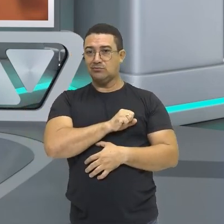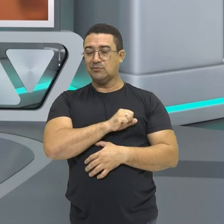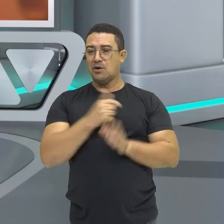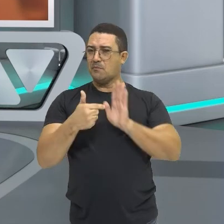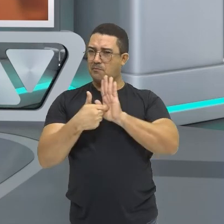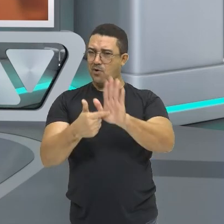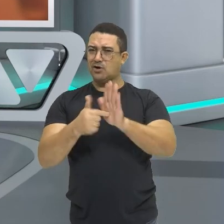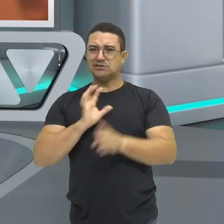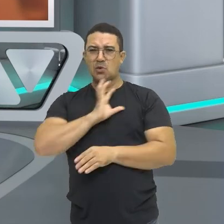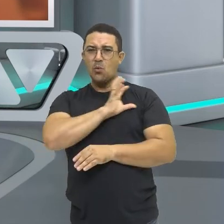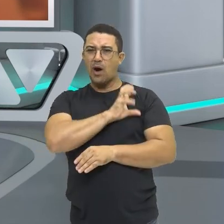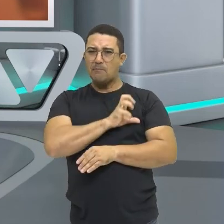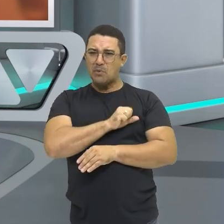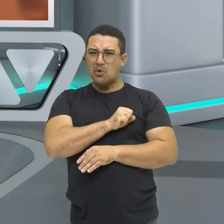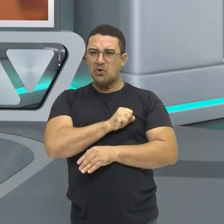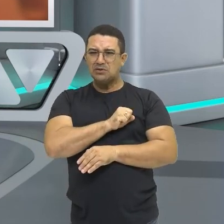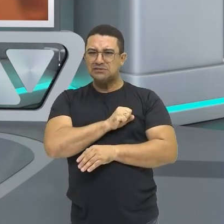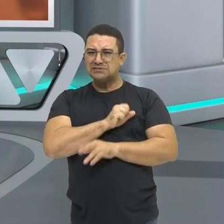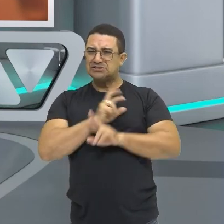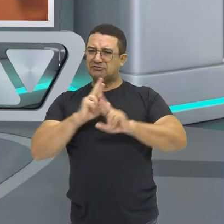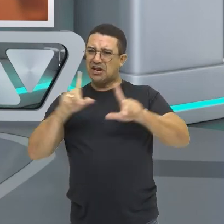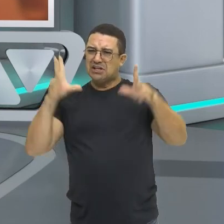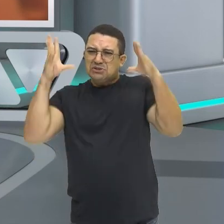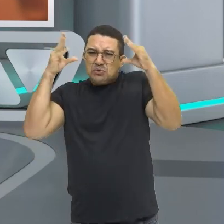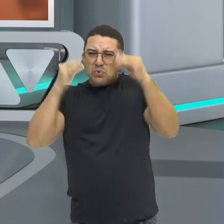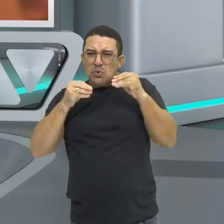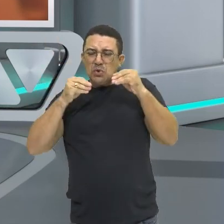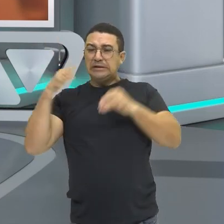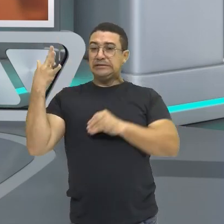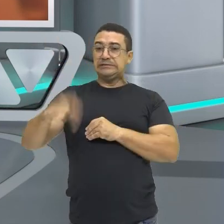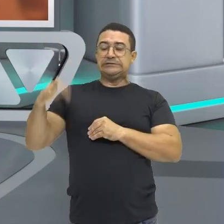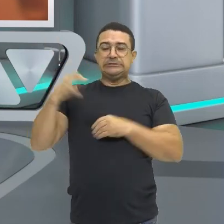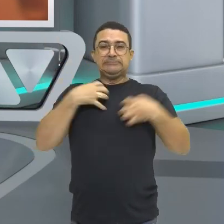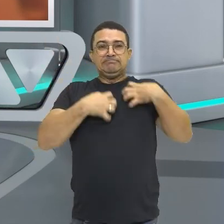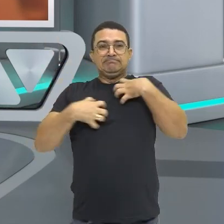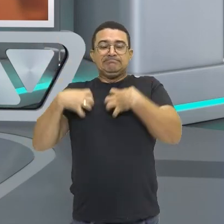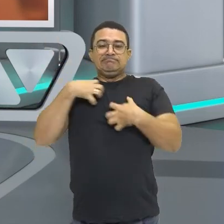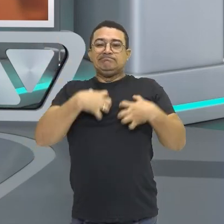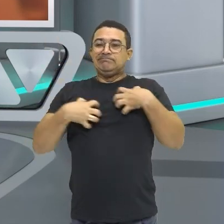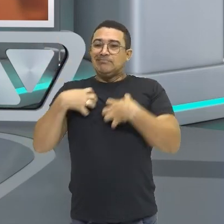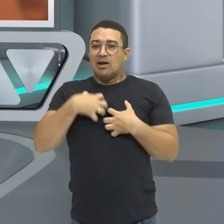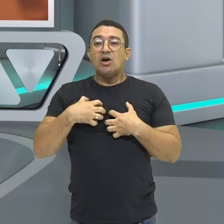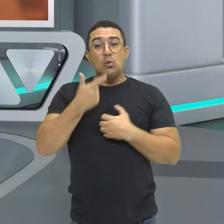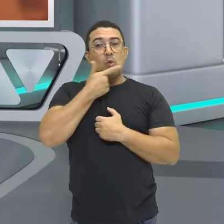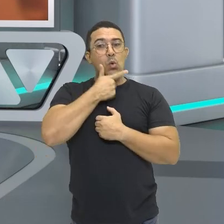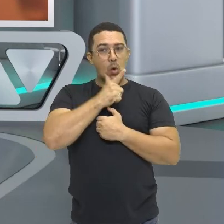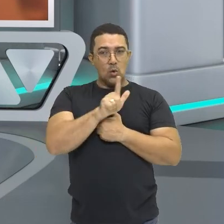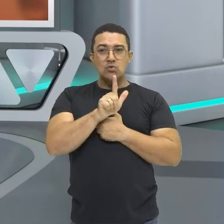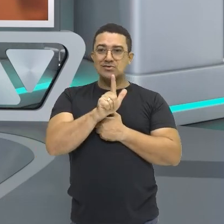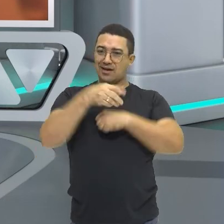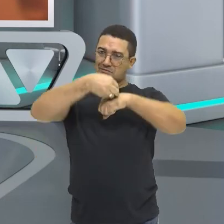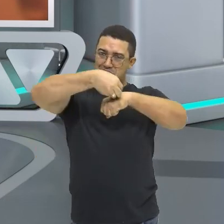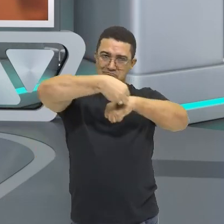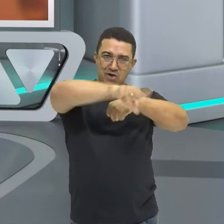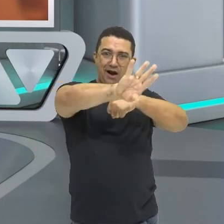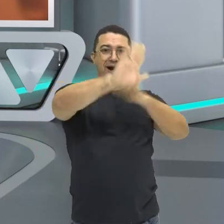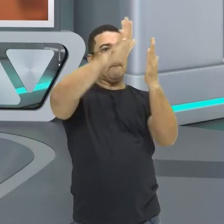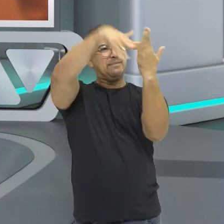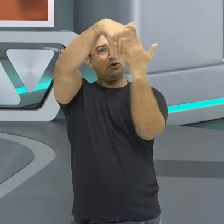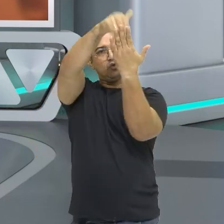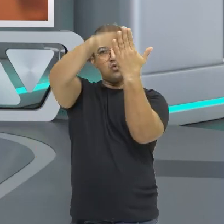trazer um amor sombrio, uma dor, uma angústia, e ele consegue, né, passar isso nas suas